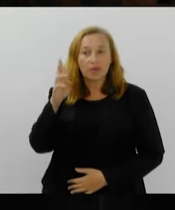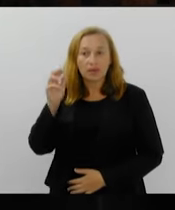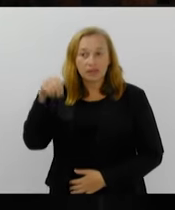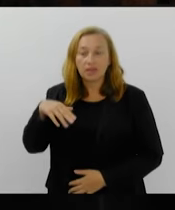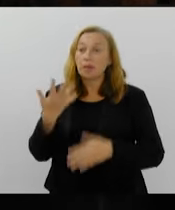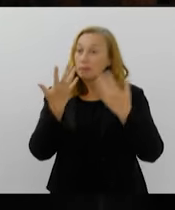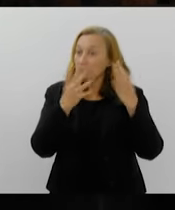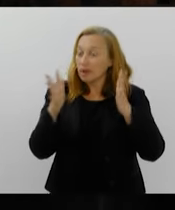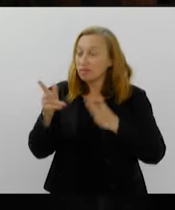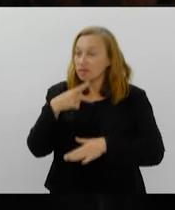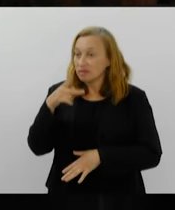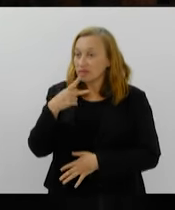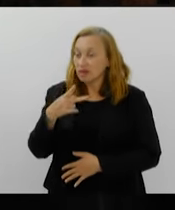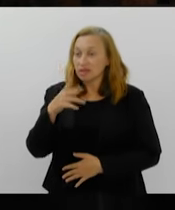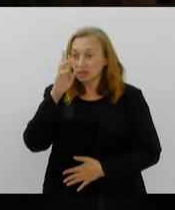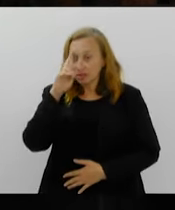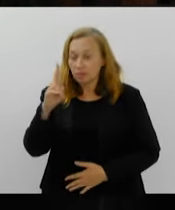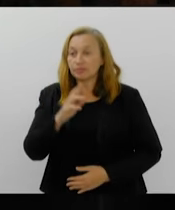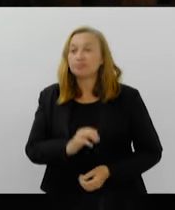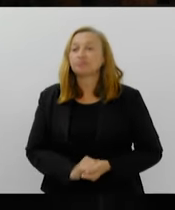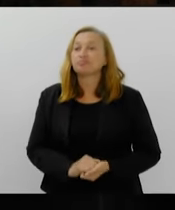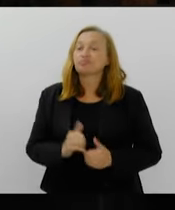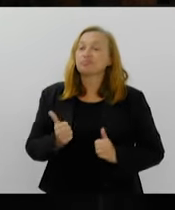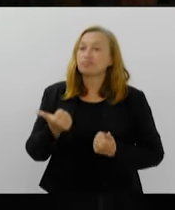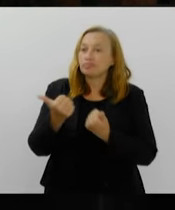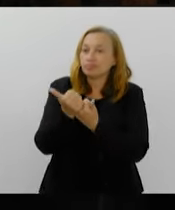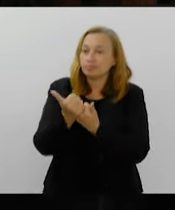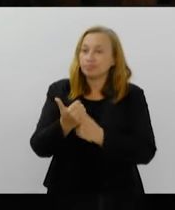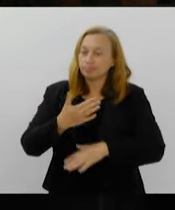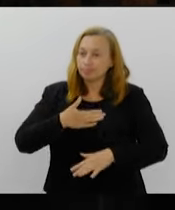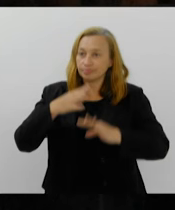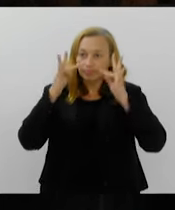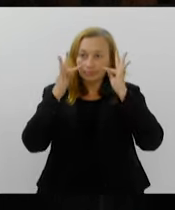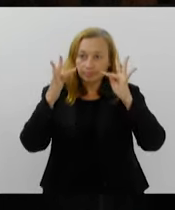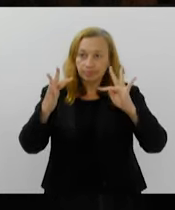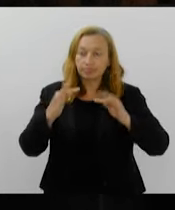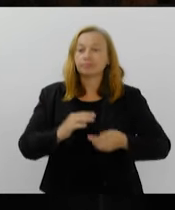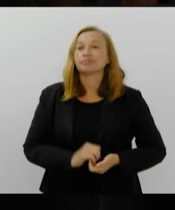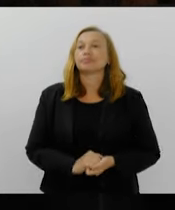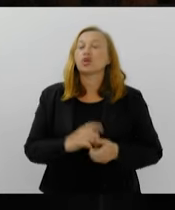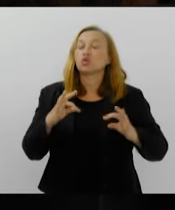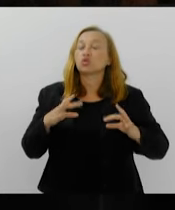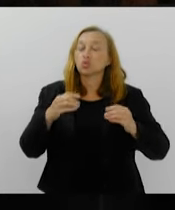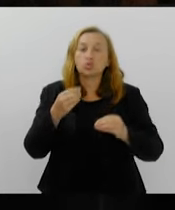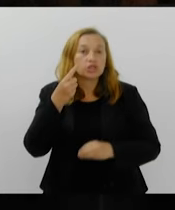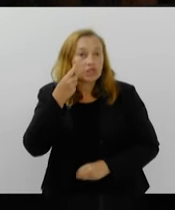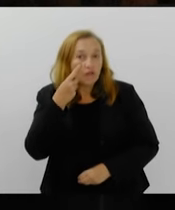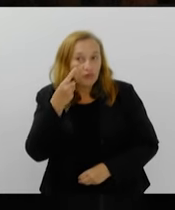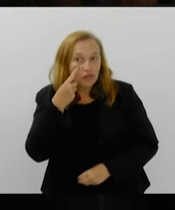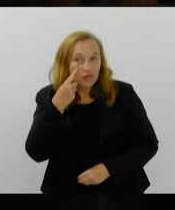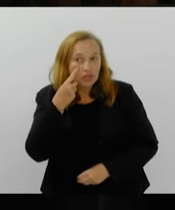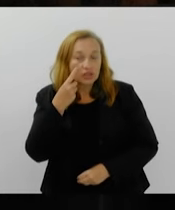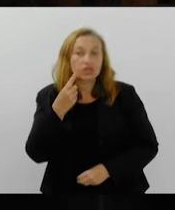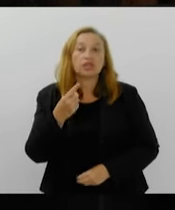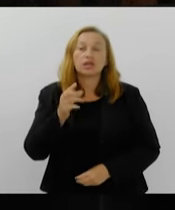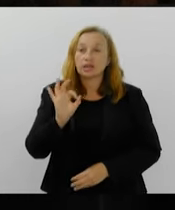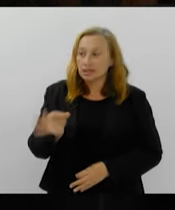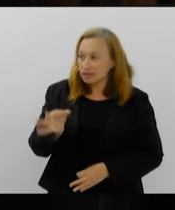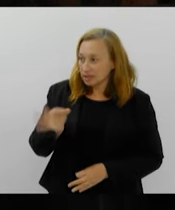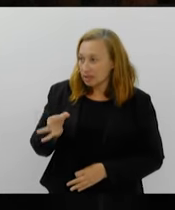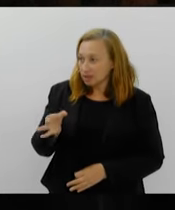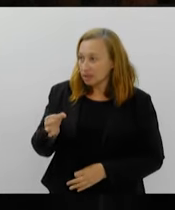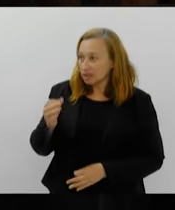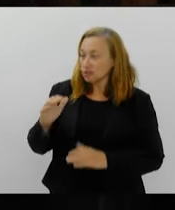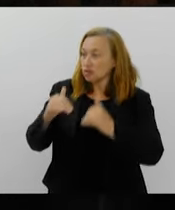pela sobriedade de vossa excelência Conte com a minha testemunha de tudo que vi e de fato vossa excelência tem razão